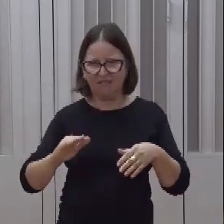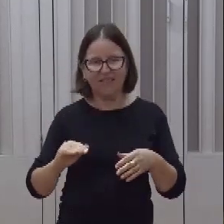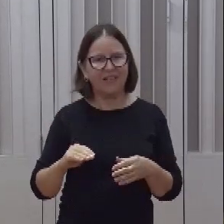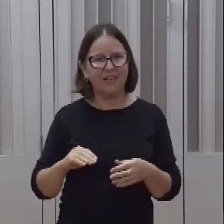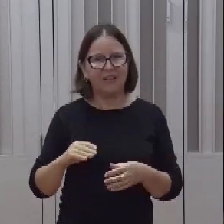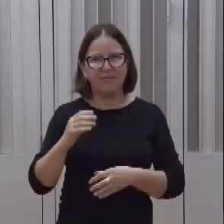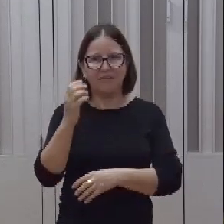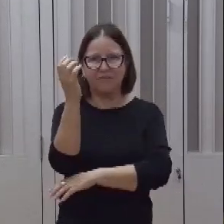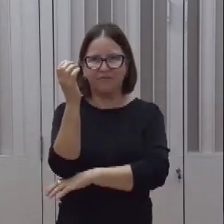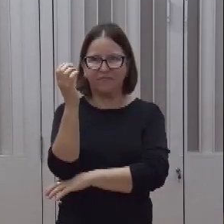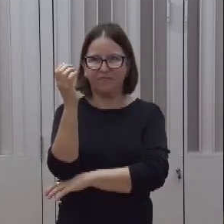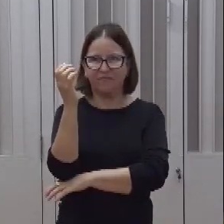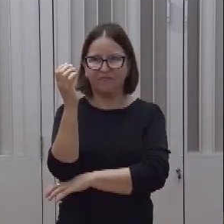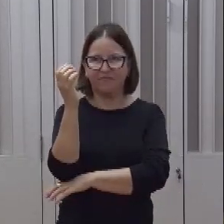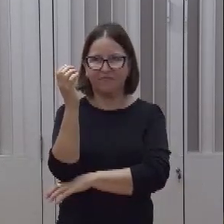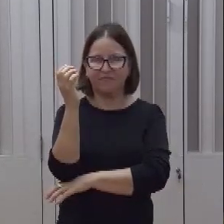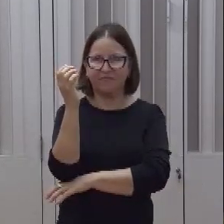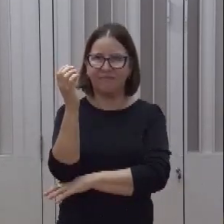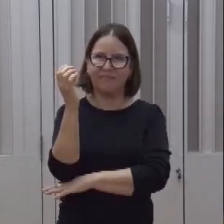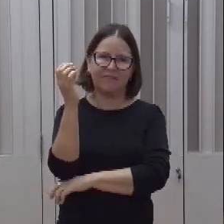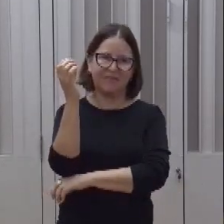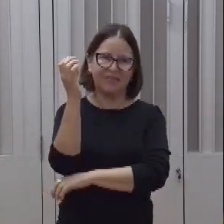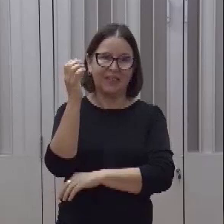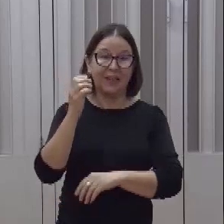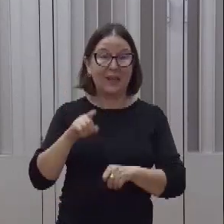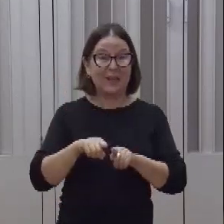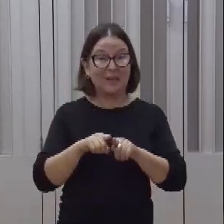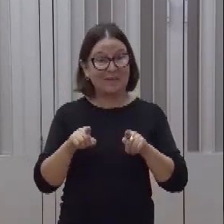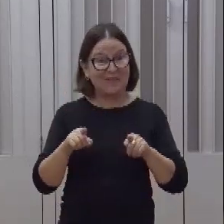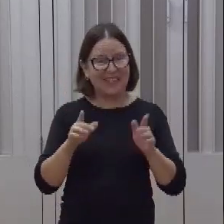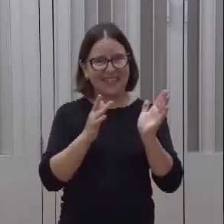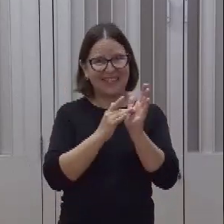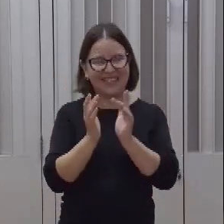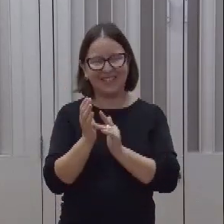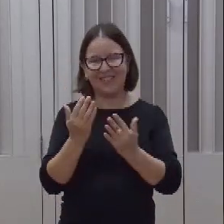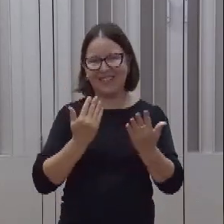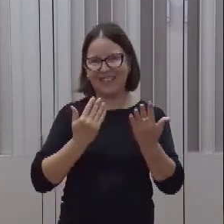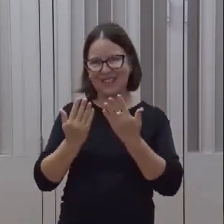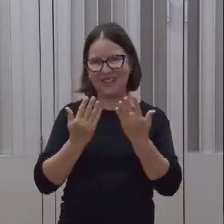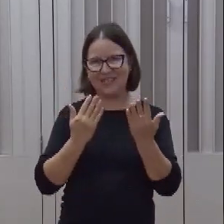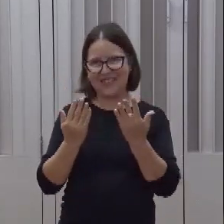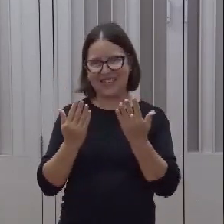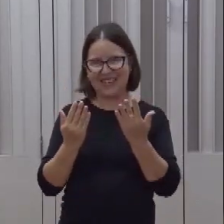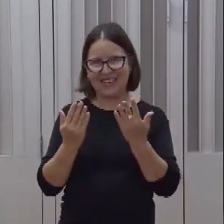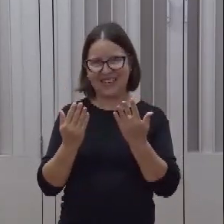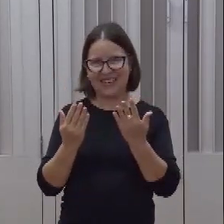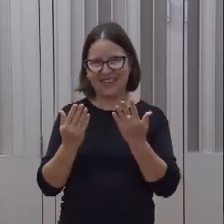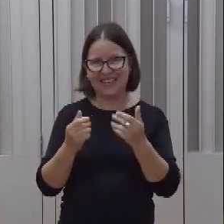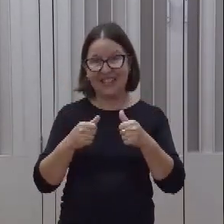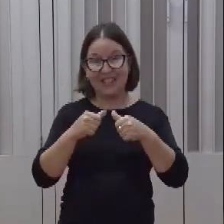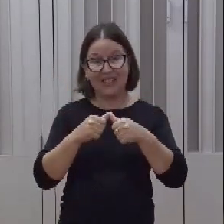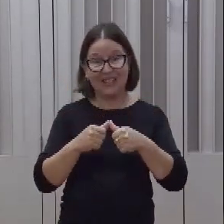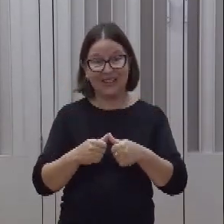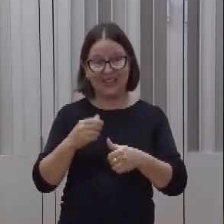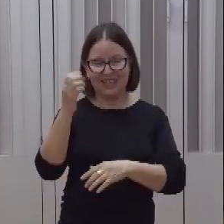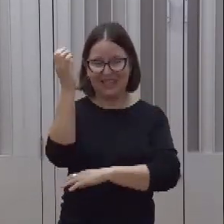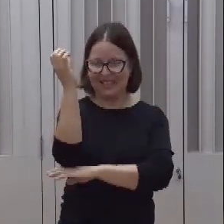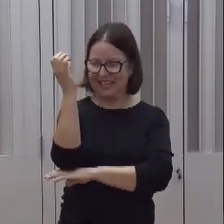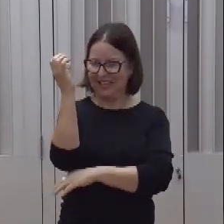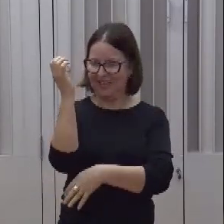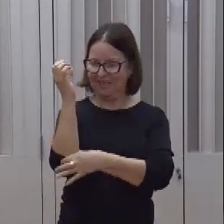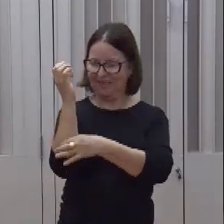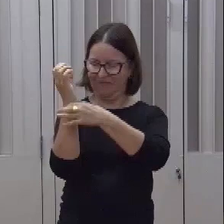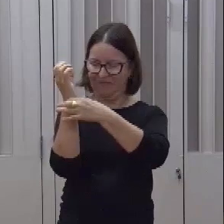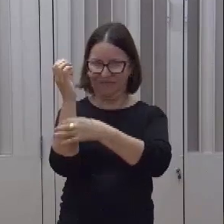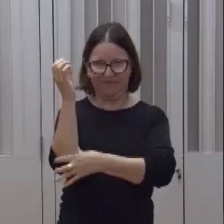tem consistência. Mas Jesus se compara exatamente com este tronco. Eu sou a